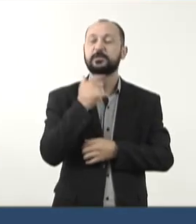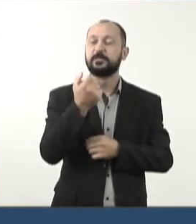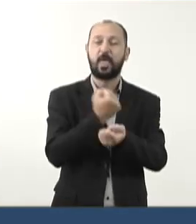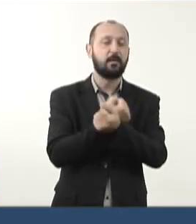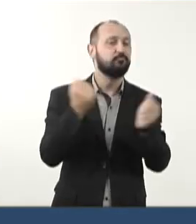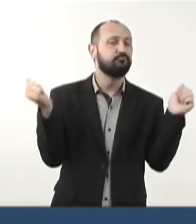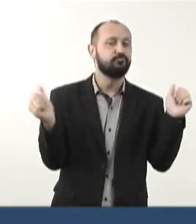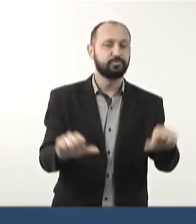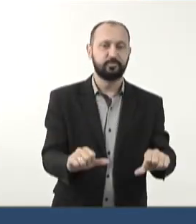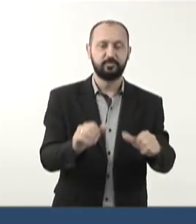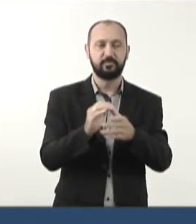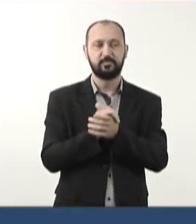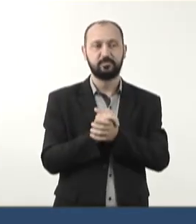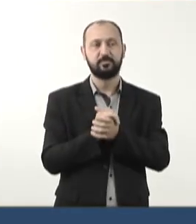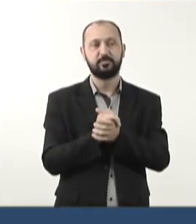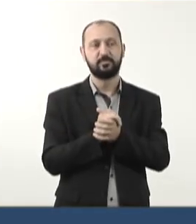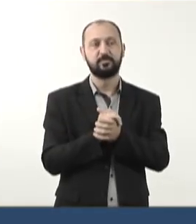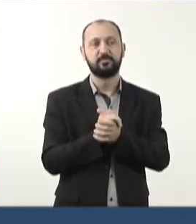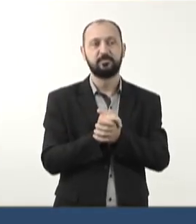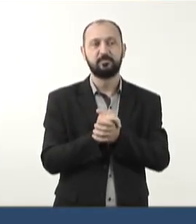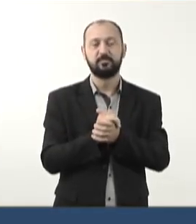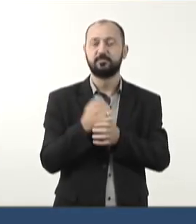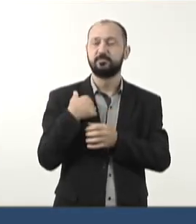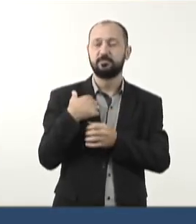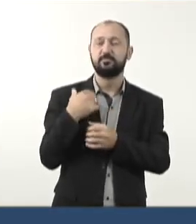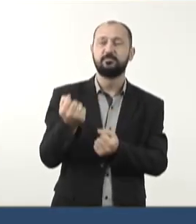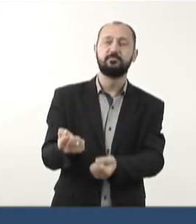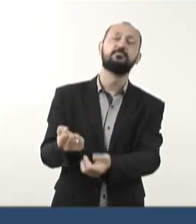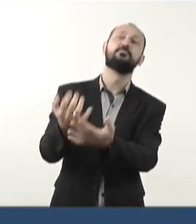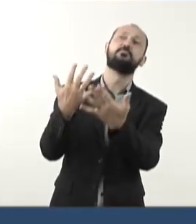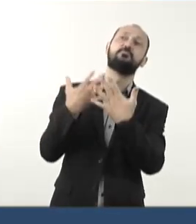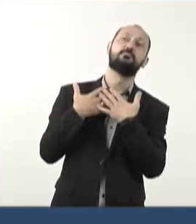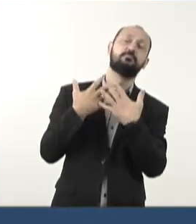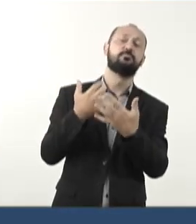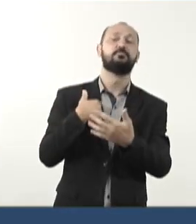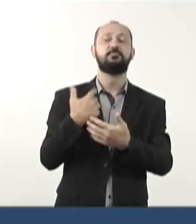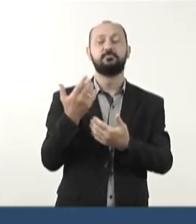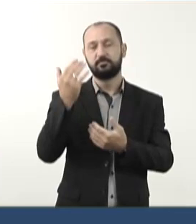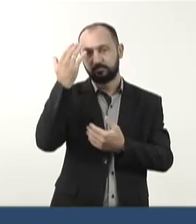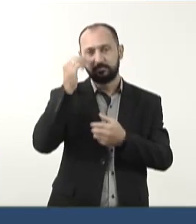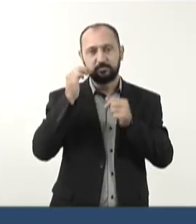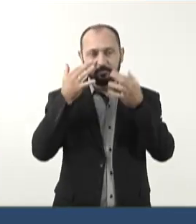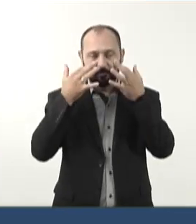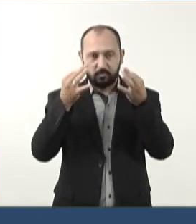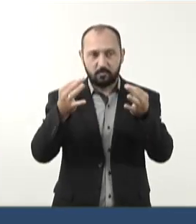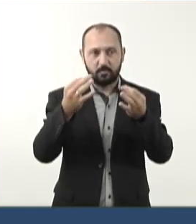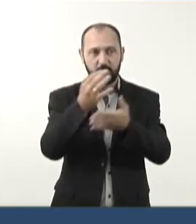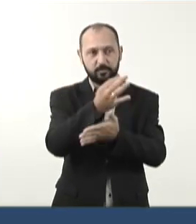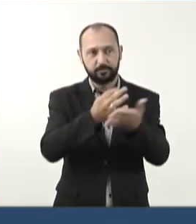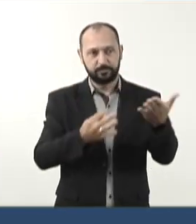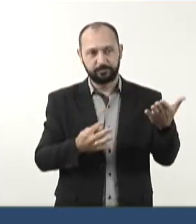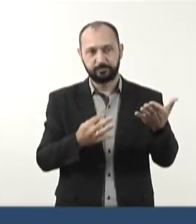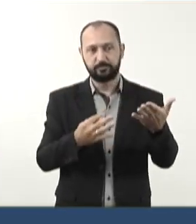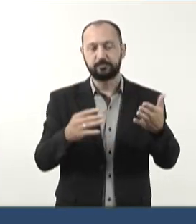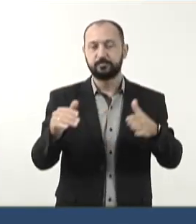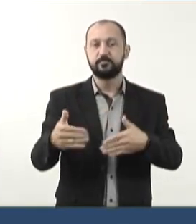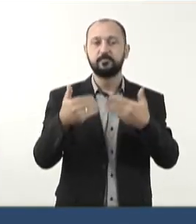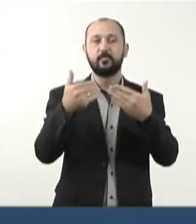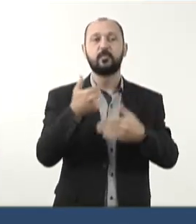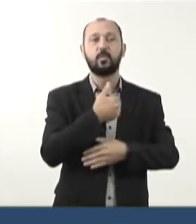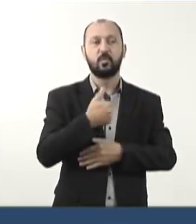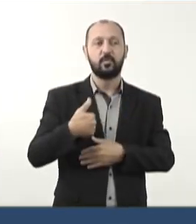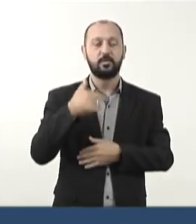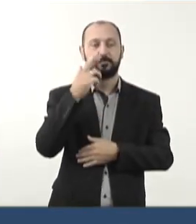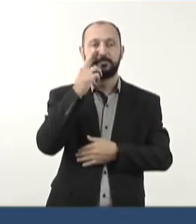funcionando. Eu ouvi ele com atenção e ele me disse textualmente que o